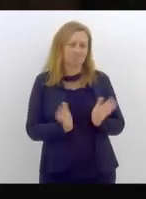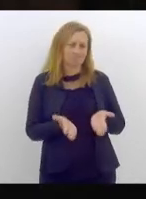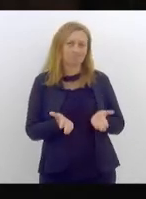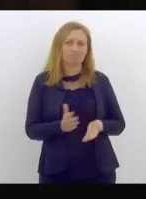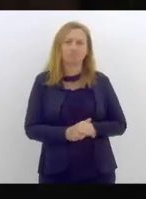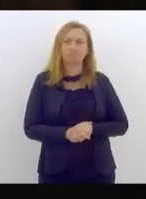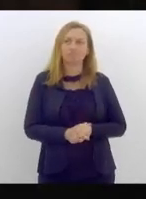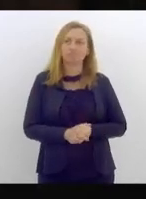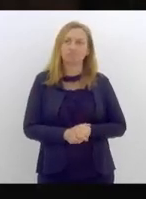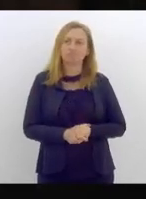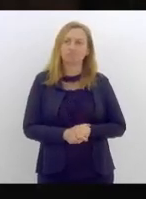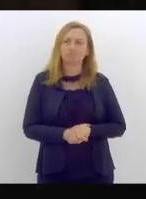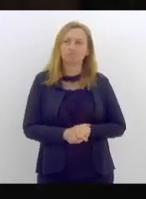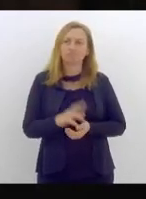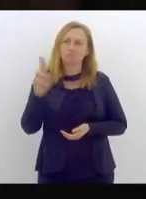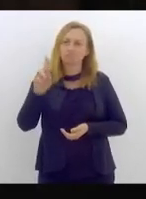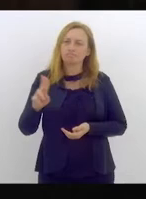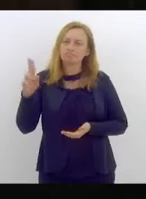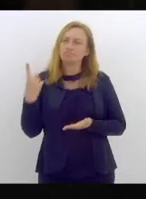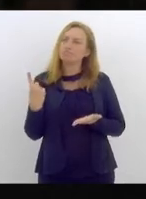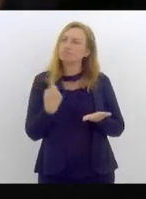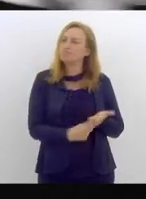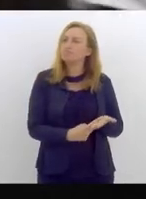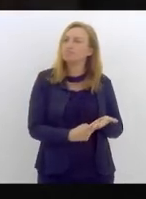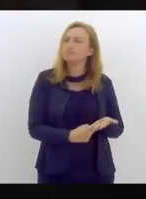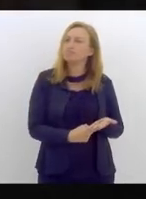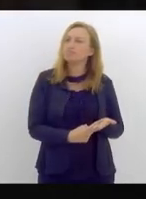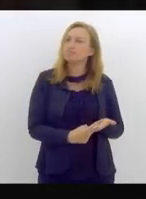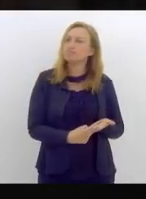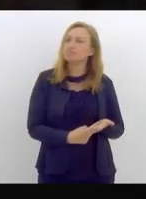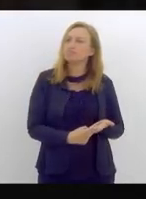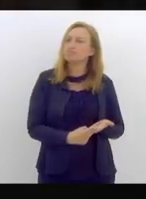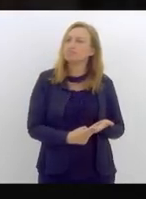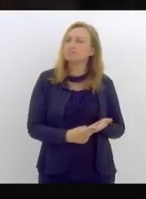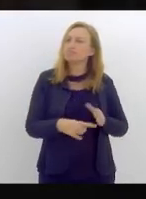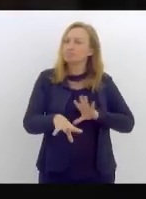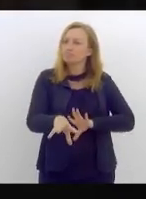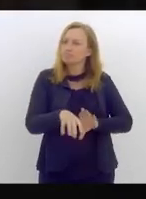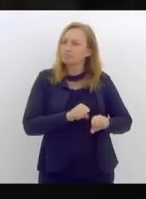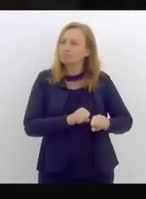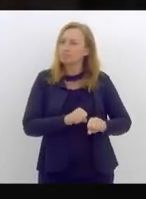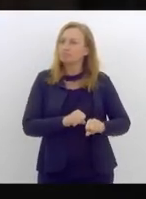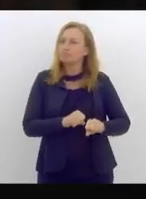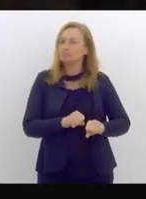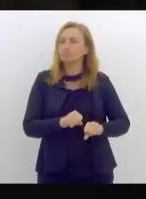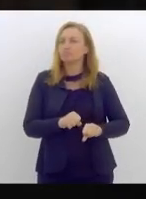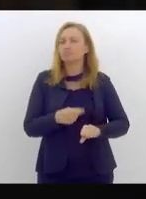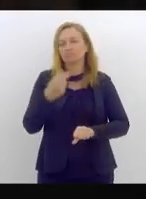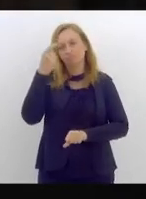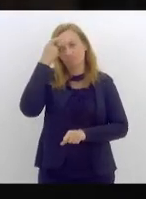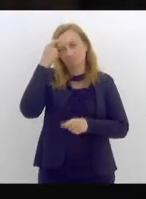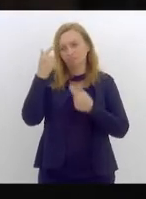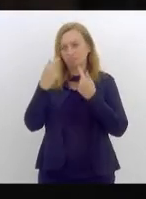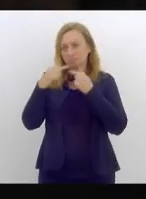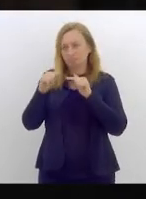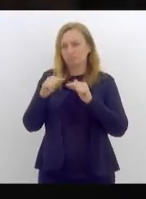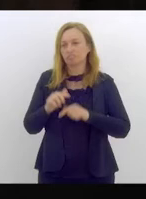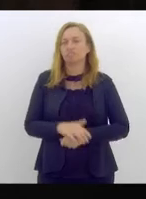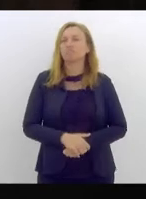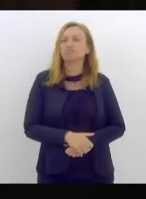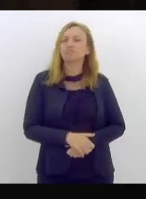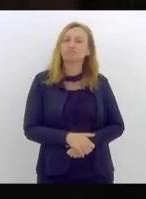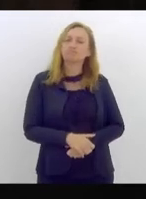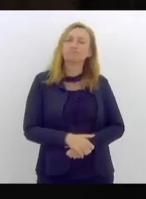era uma universidade comprometida com a formação de uma consciência crítica da Nação